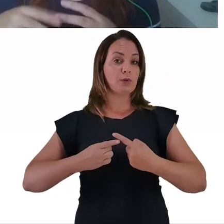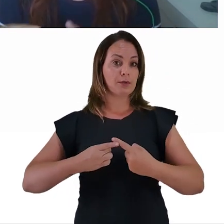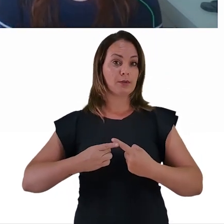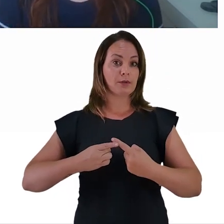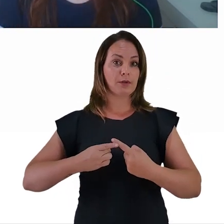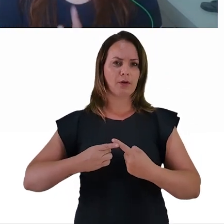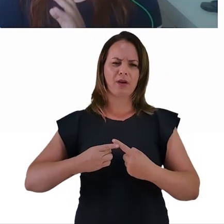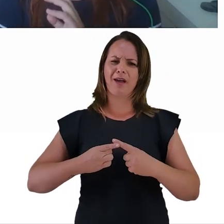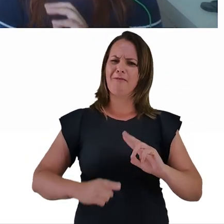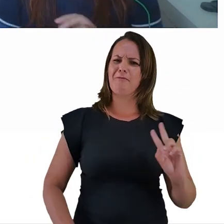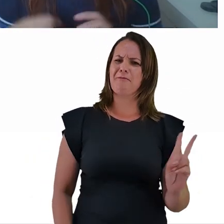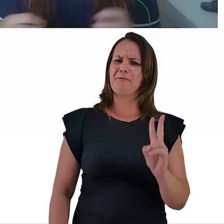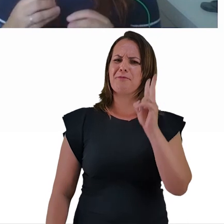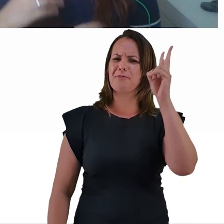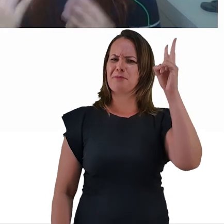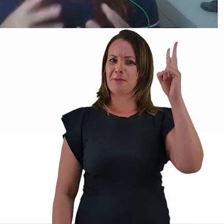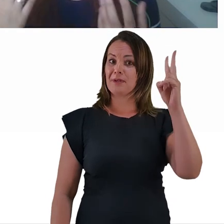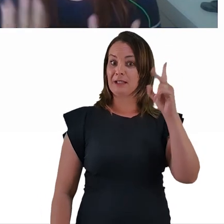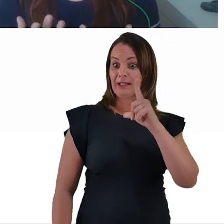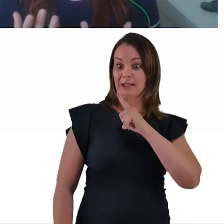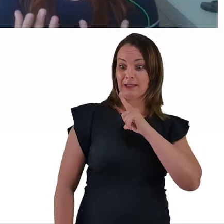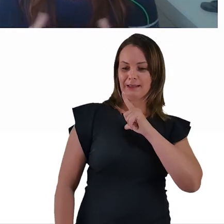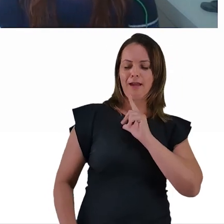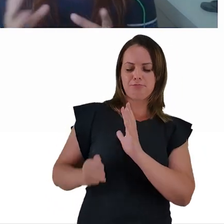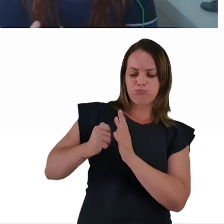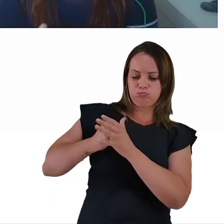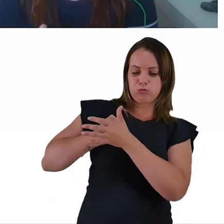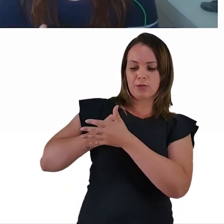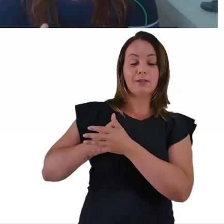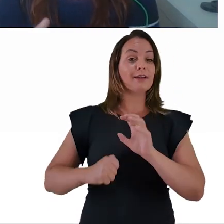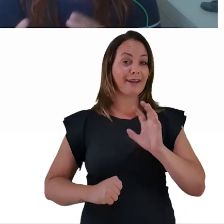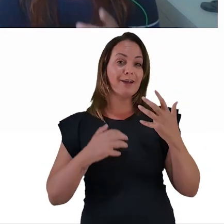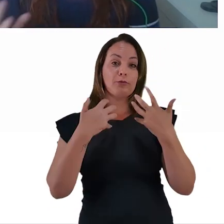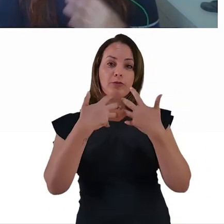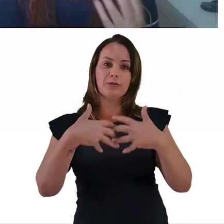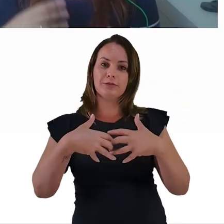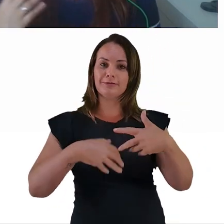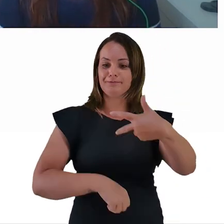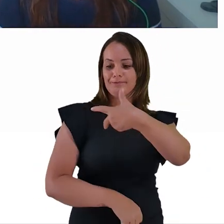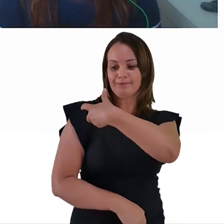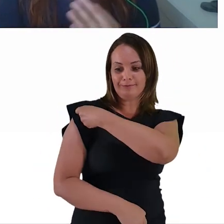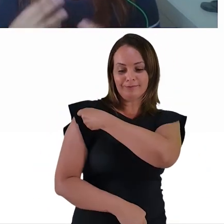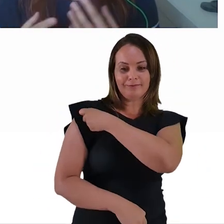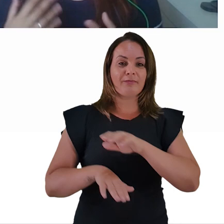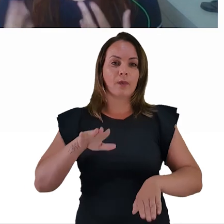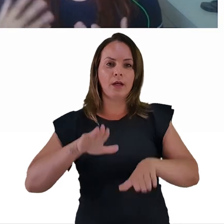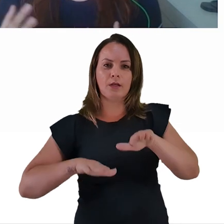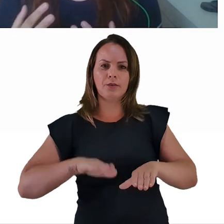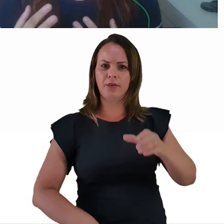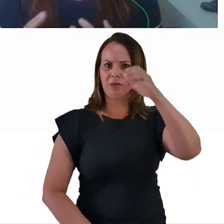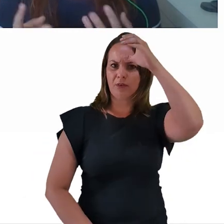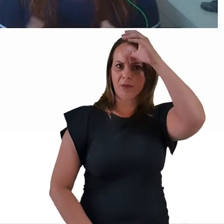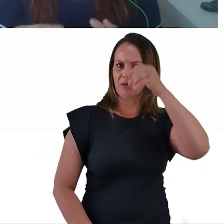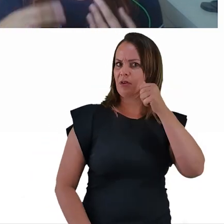precioso que nós temos ali. Então, é assim que funciona, por exemplo, a vacina. que muitas vezes o tio, a tia que está com medo